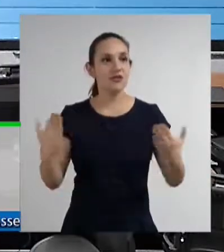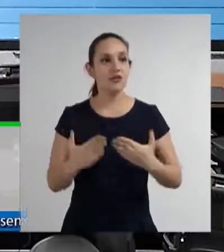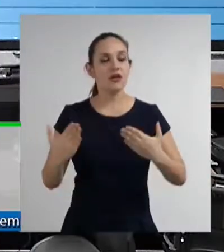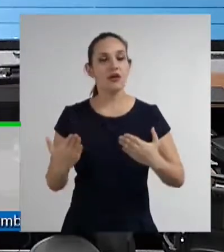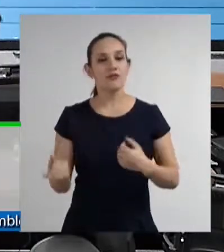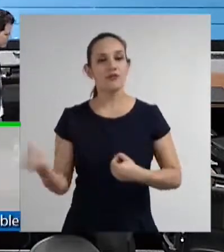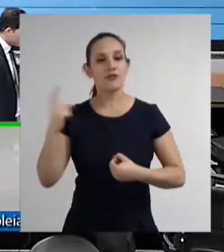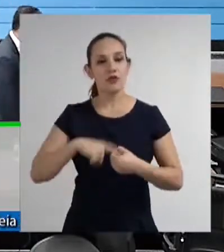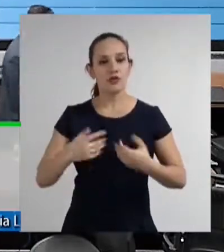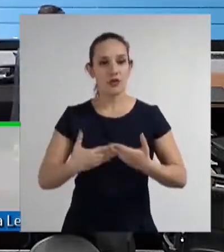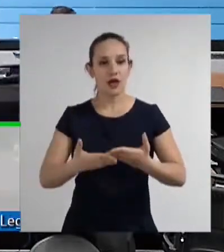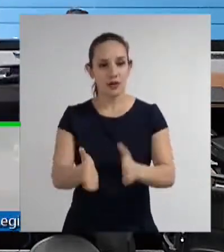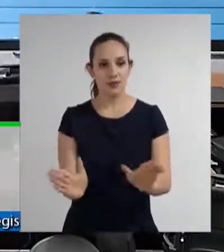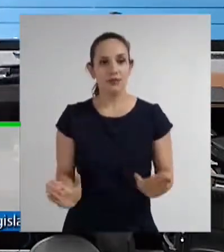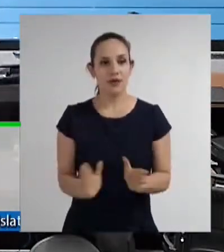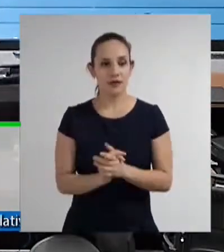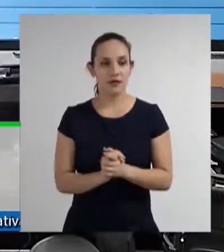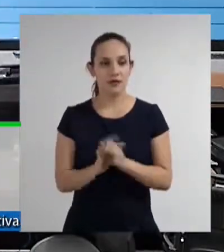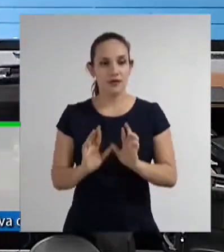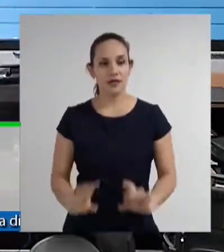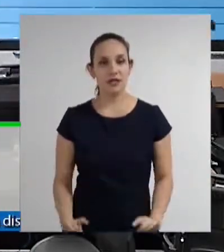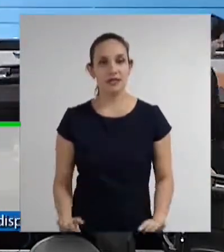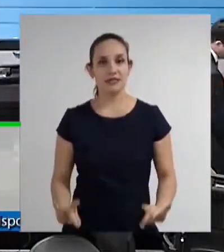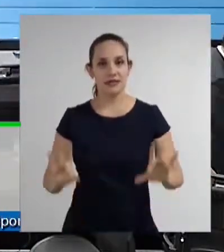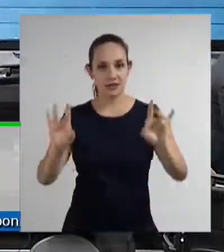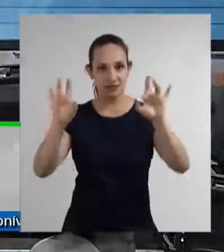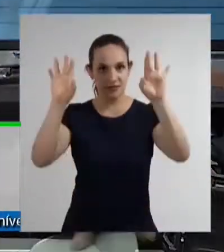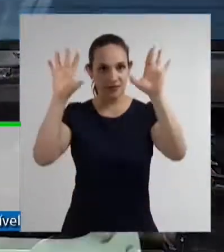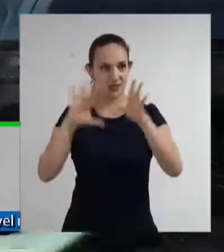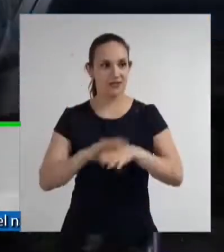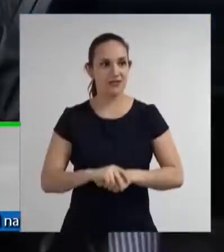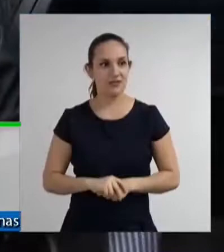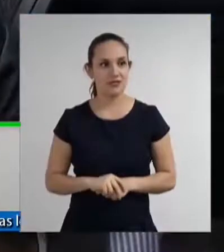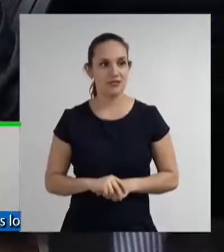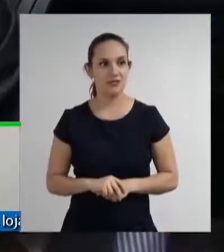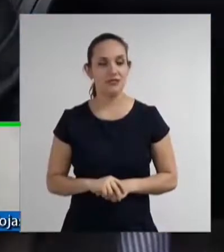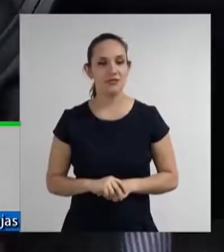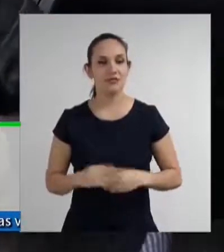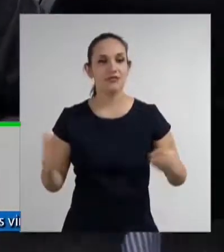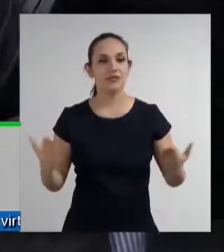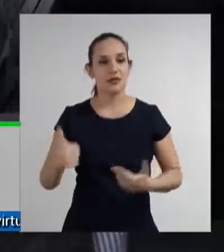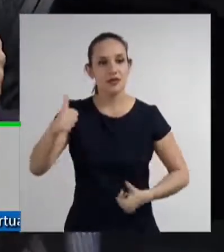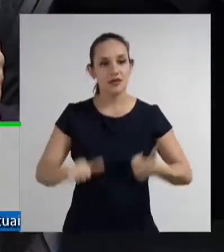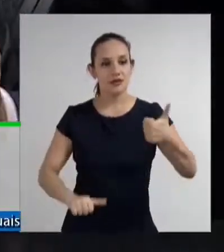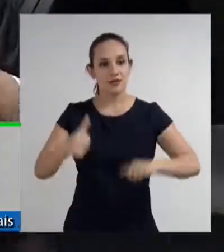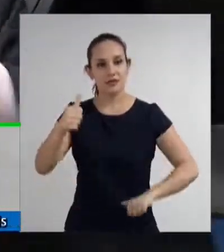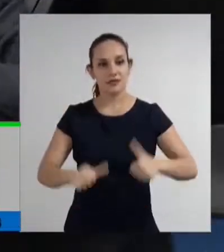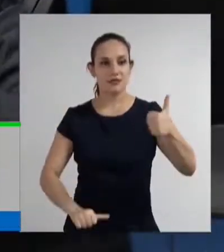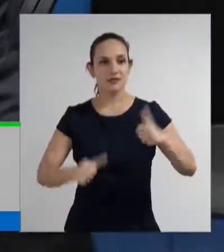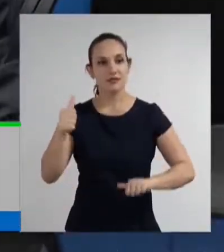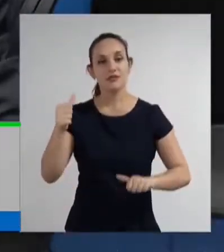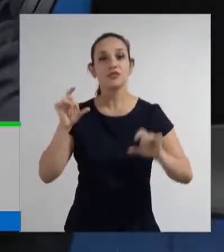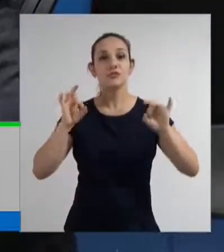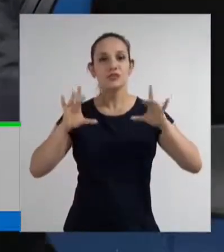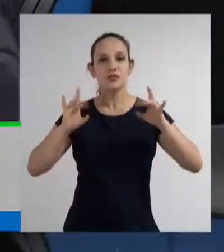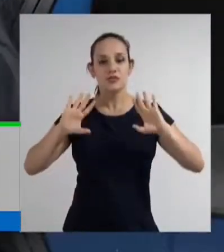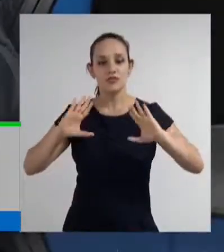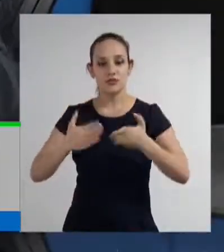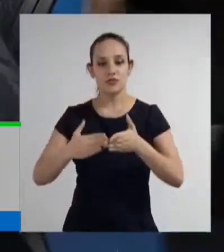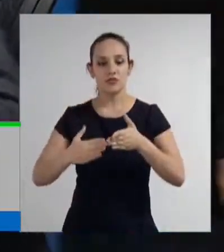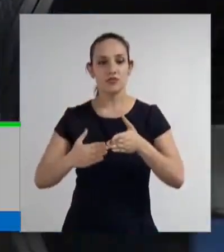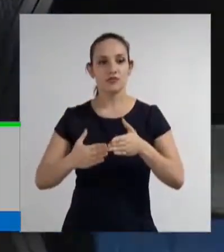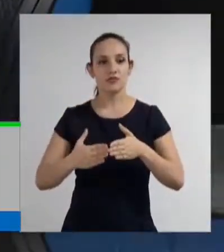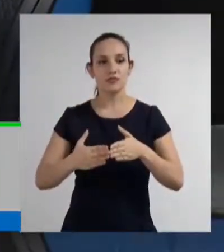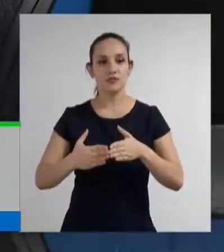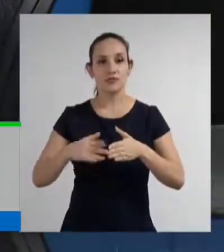declaro aberta a presente sessão extraordinária para analisarmos especificamente o projeto